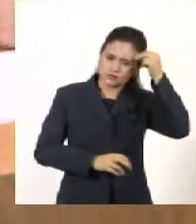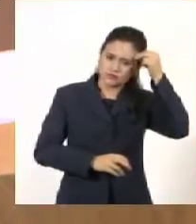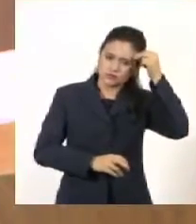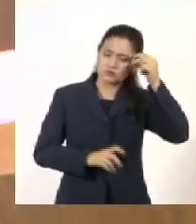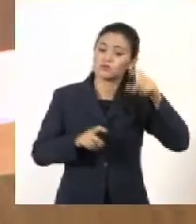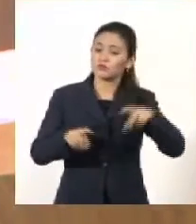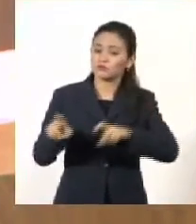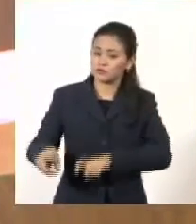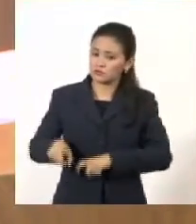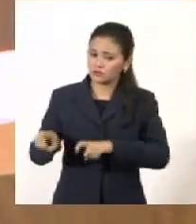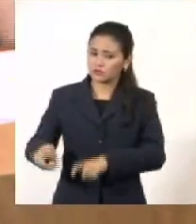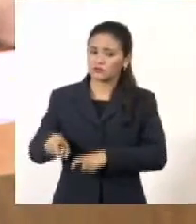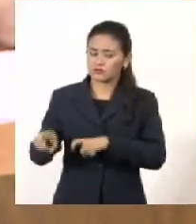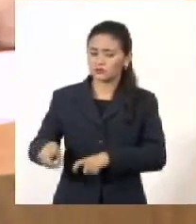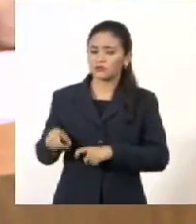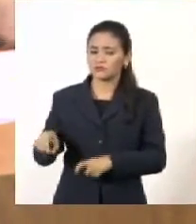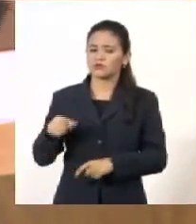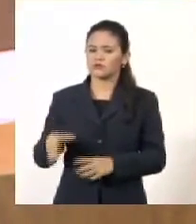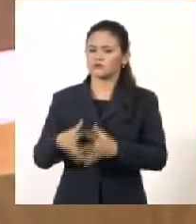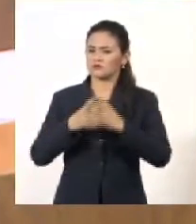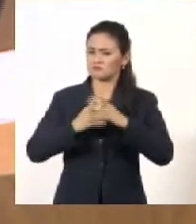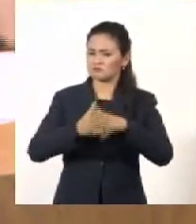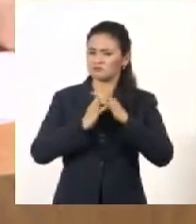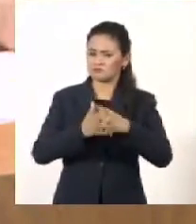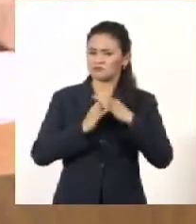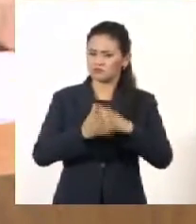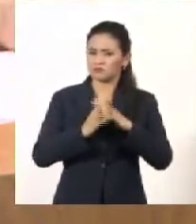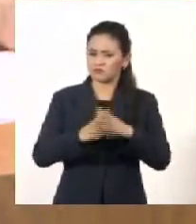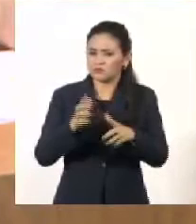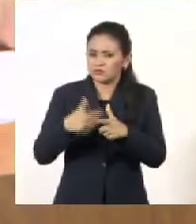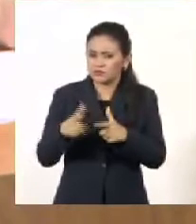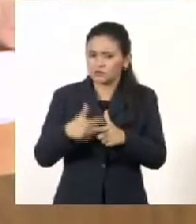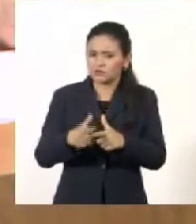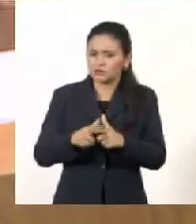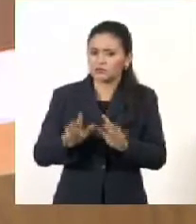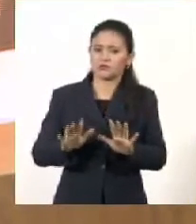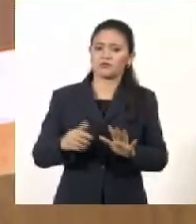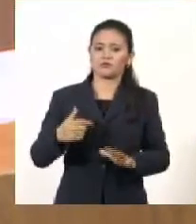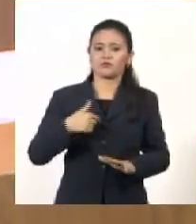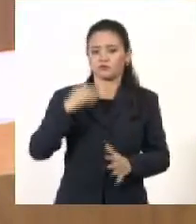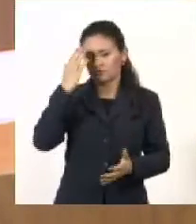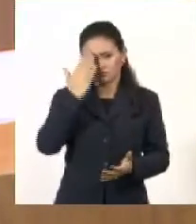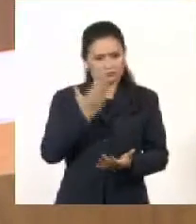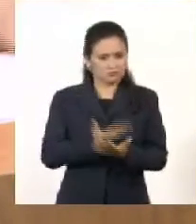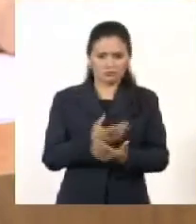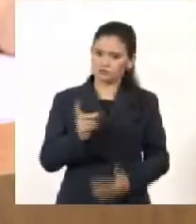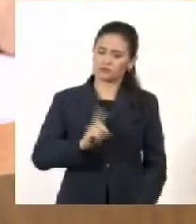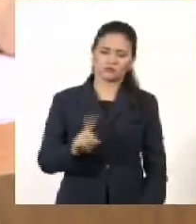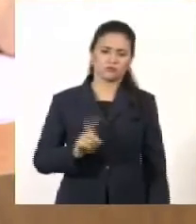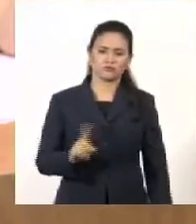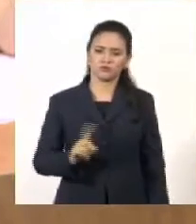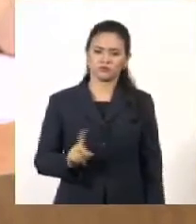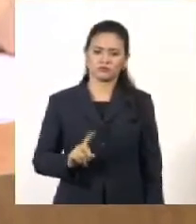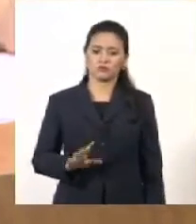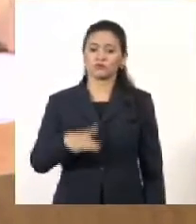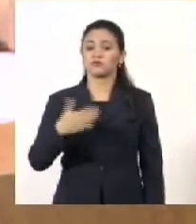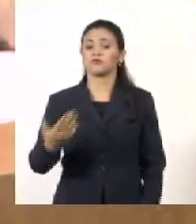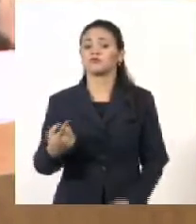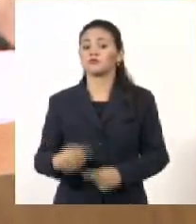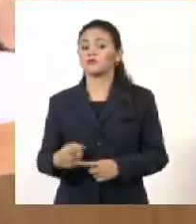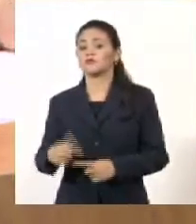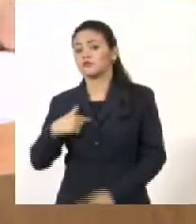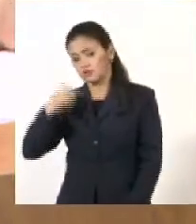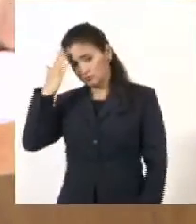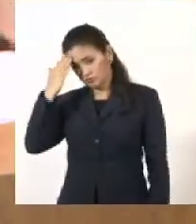dele, que tinham por lá discutido e que tinham tido problema. E eu não acredito nisso, até porque eu sei quem foi o rapaz que matou